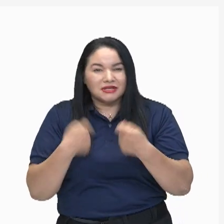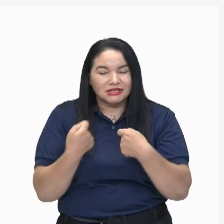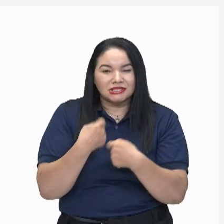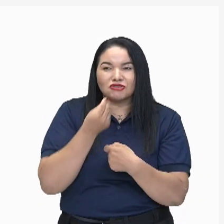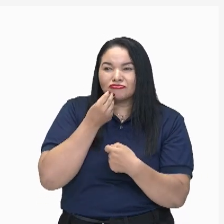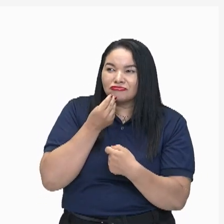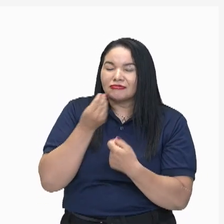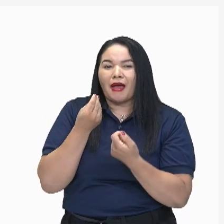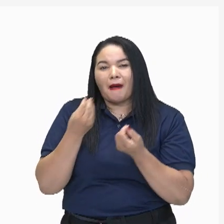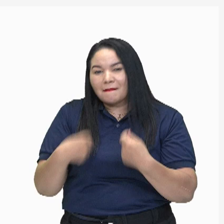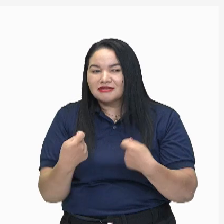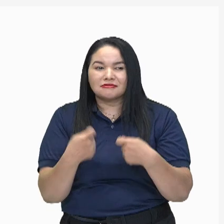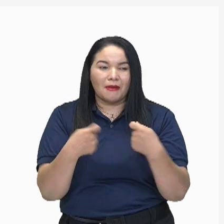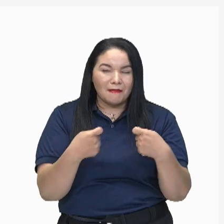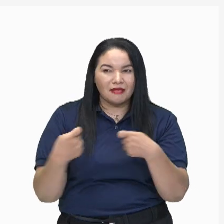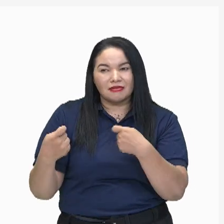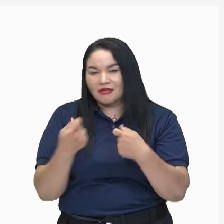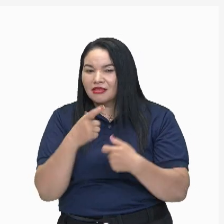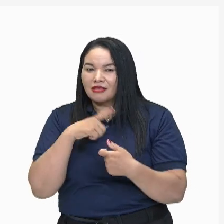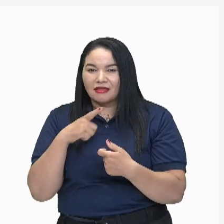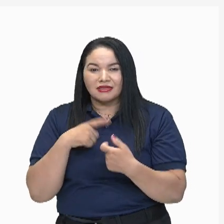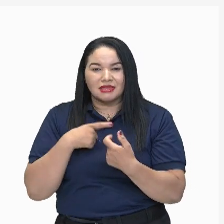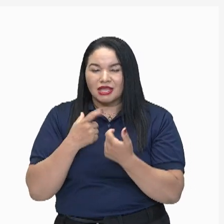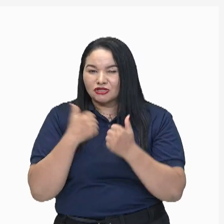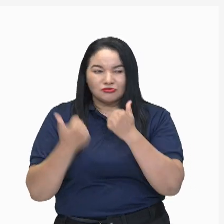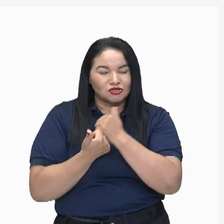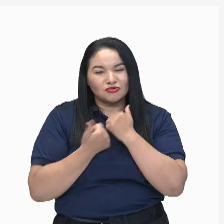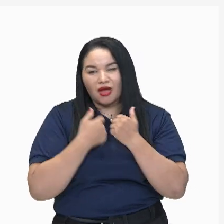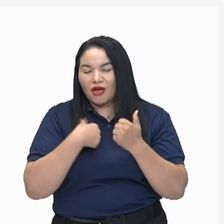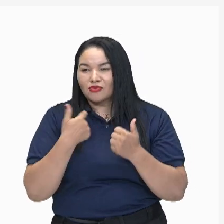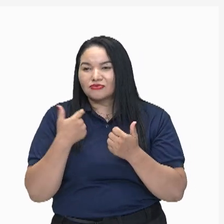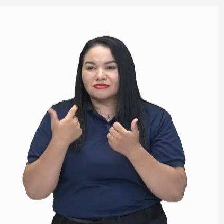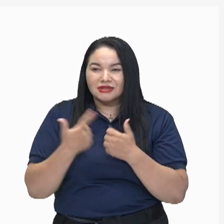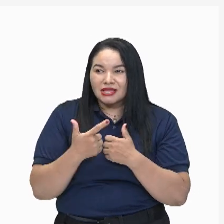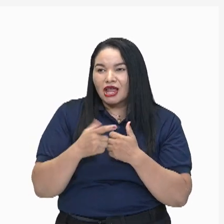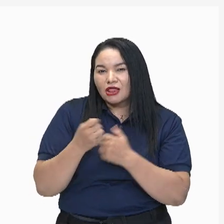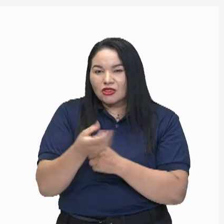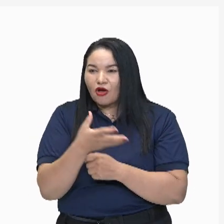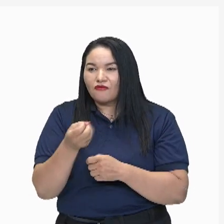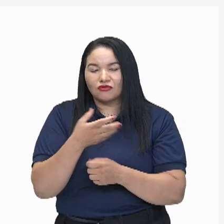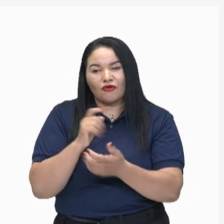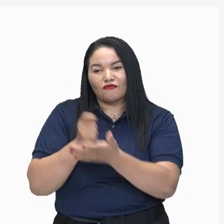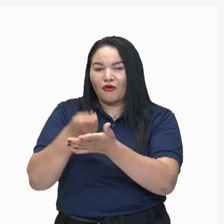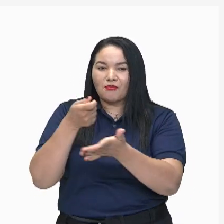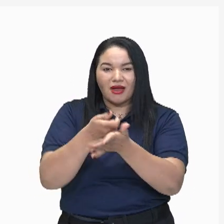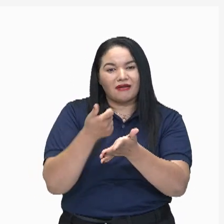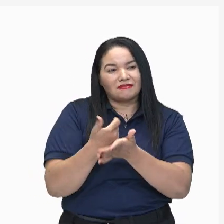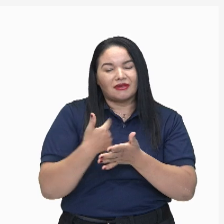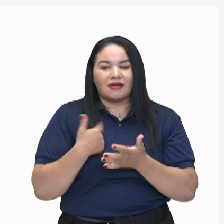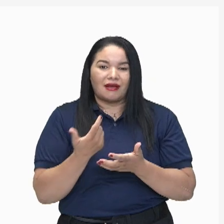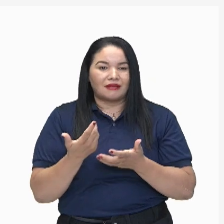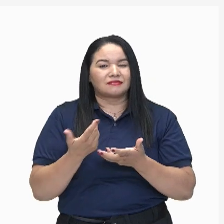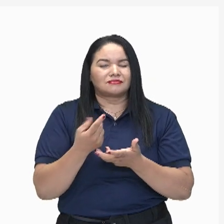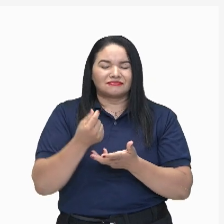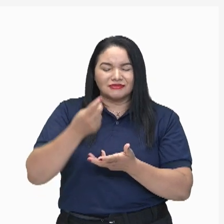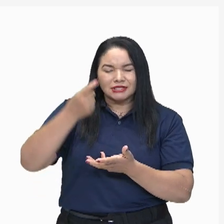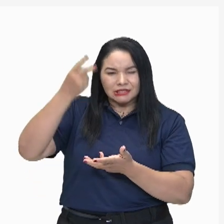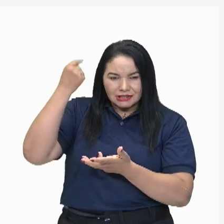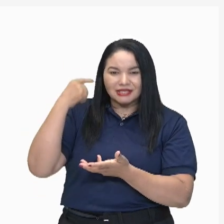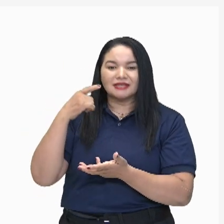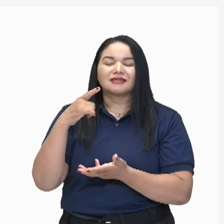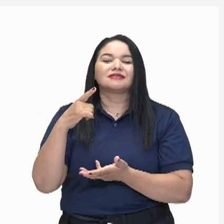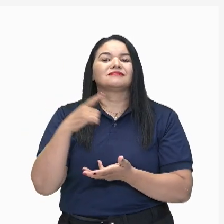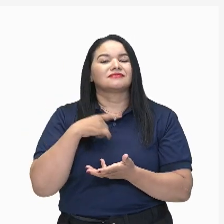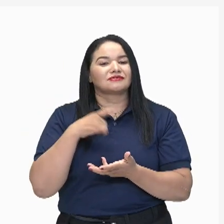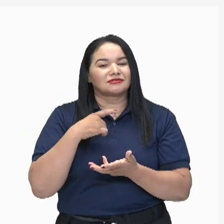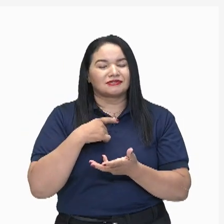Você precisa substituir o que você já tem por algo mais novo. Isso já existe ali desde o início do século